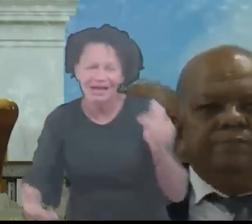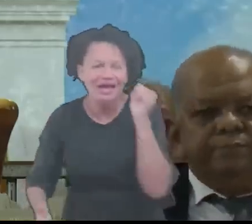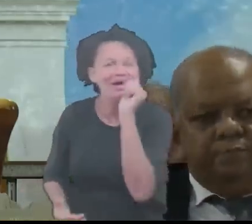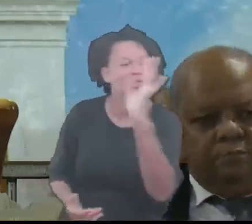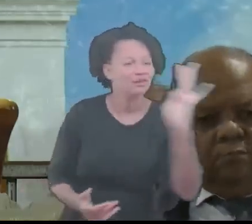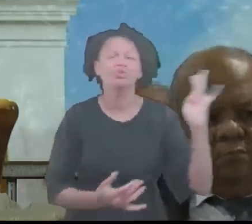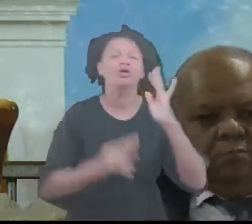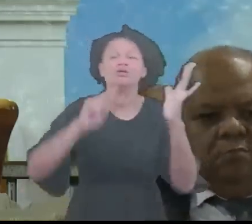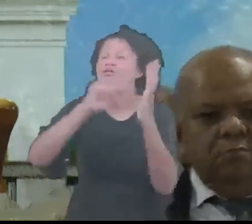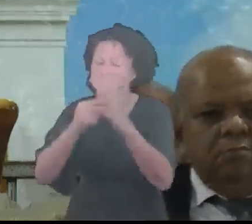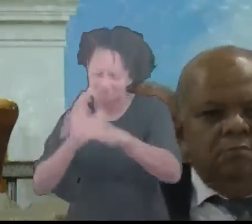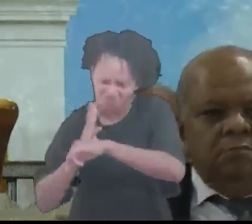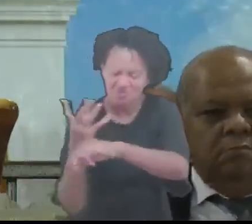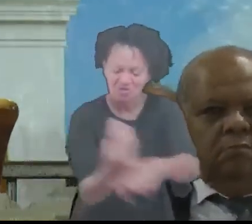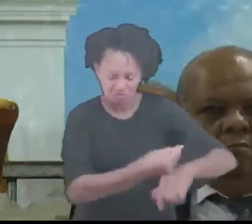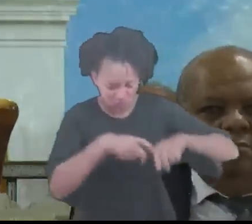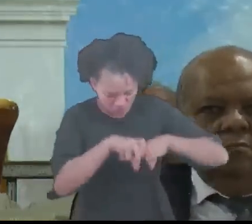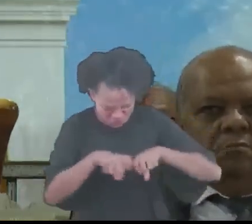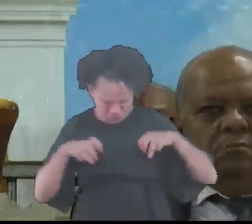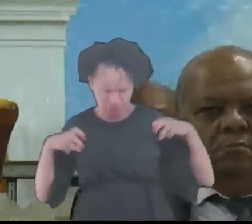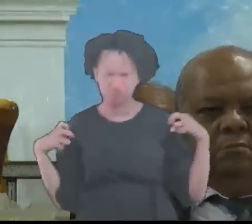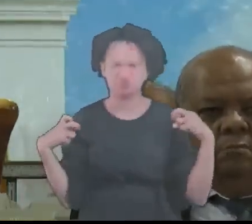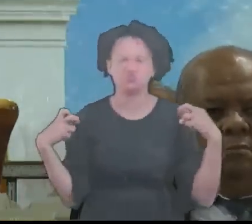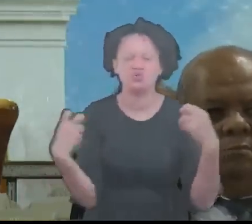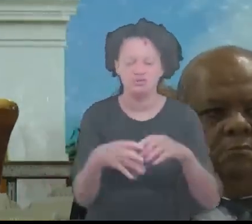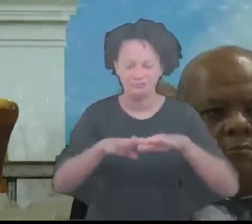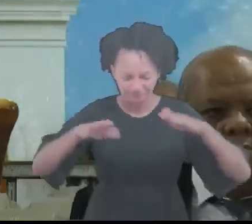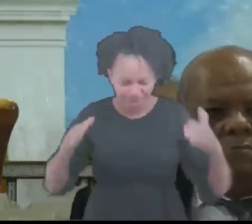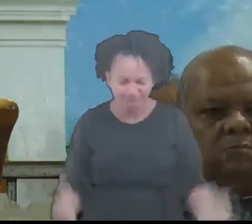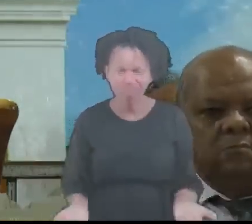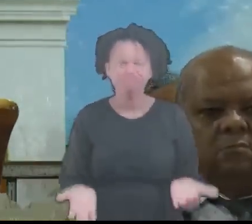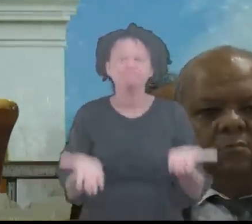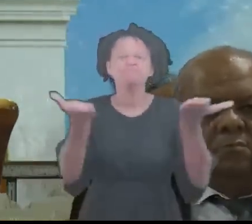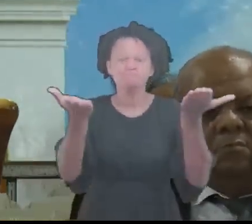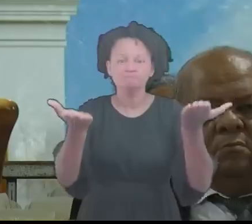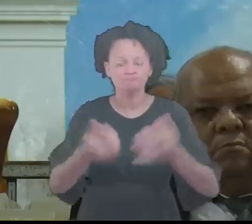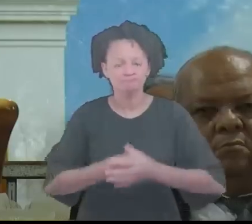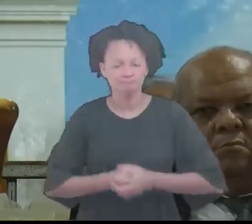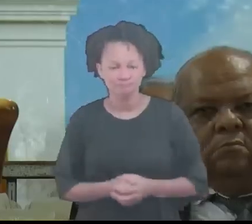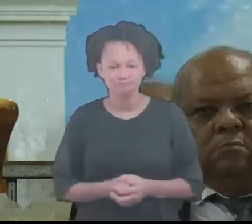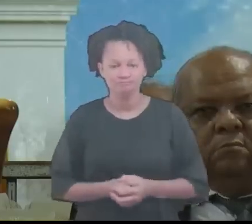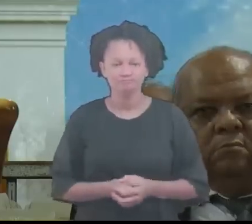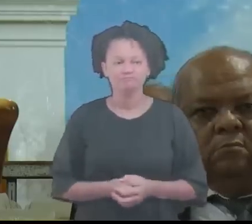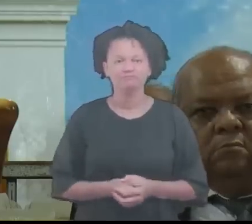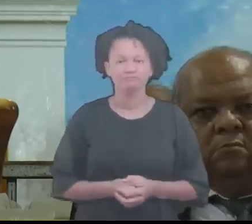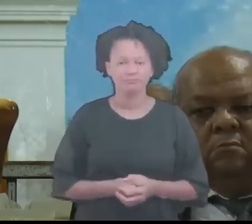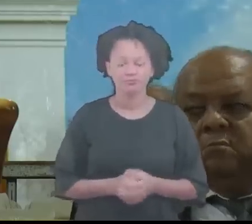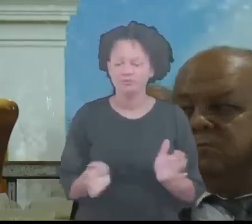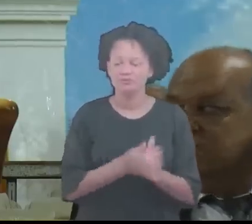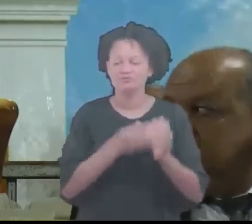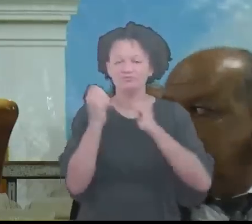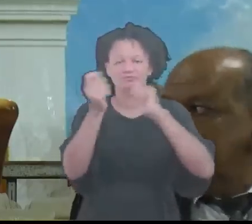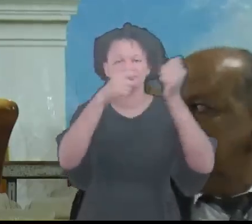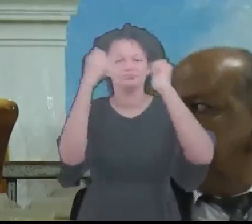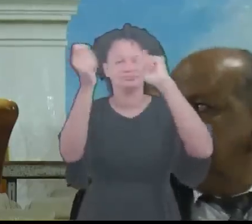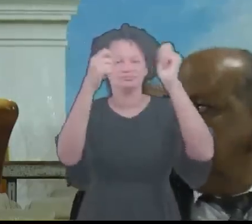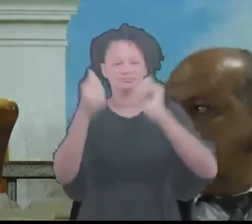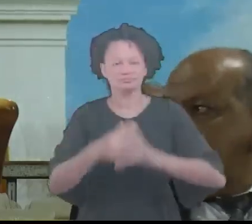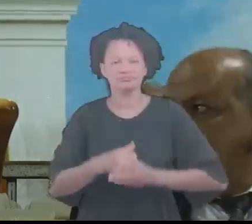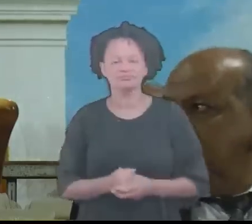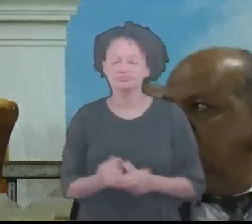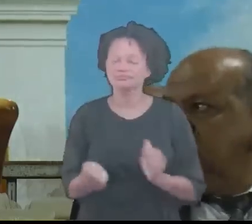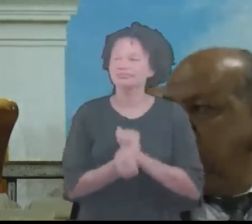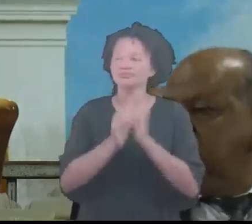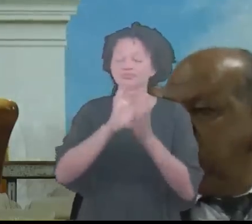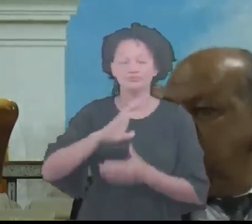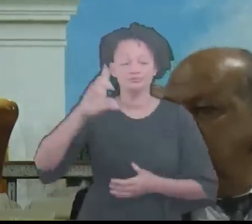noiva, ela está sentada à mesa com o rei. Aleluia. Aleluia. Glória